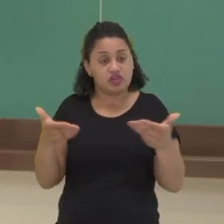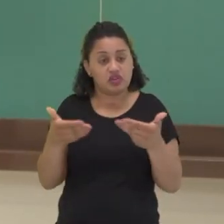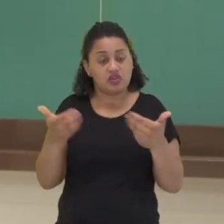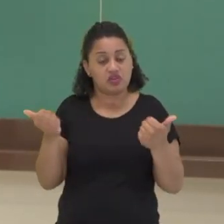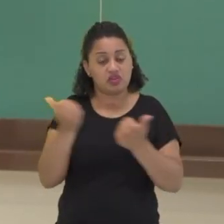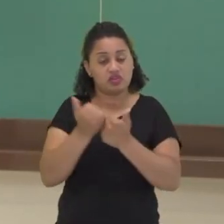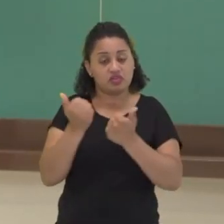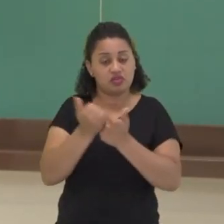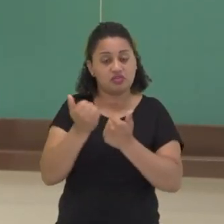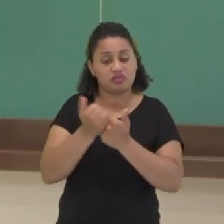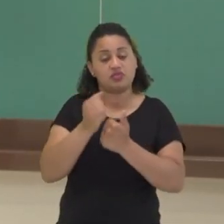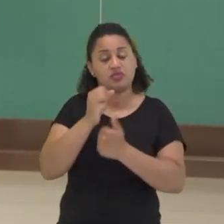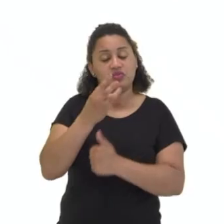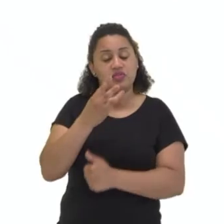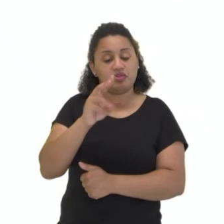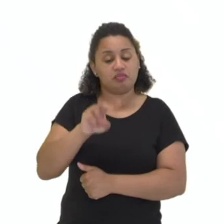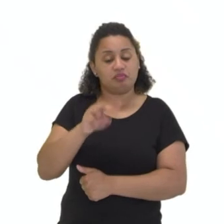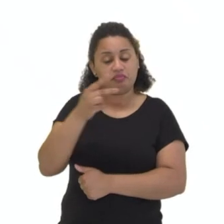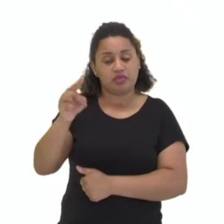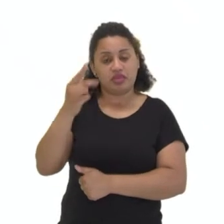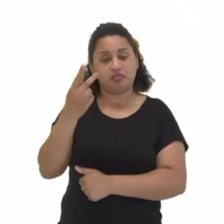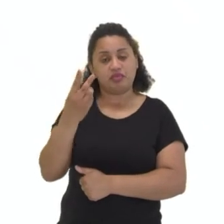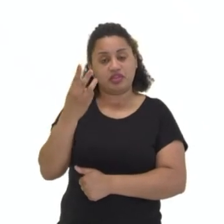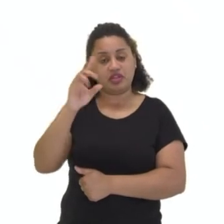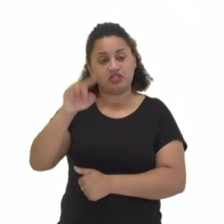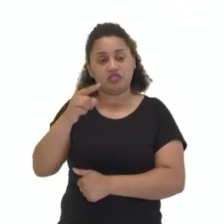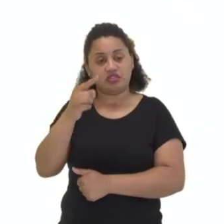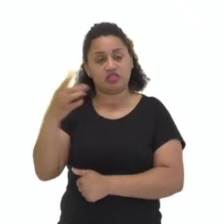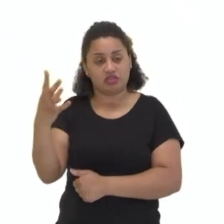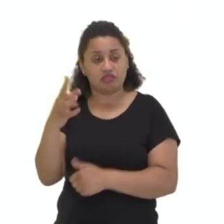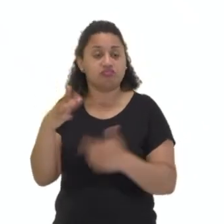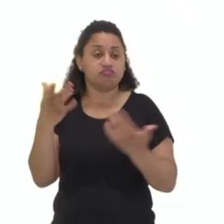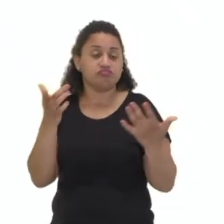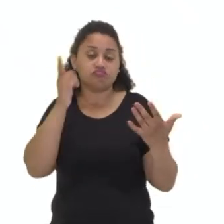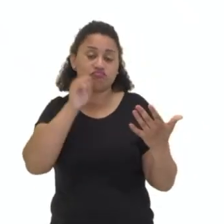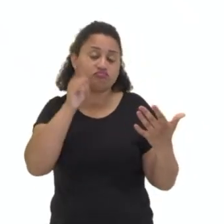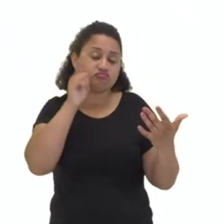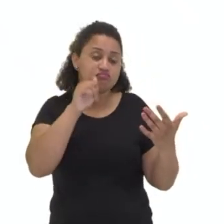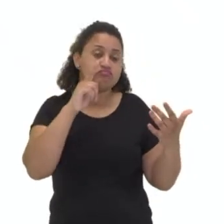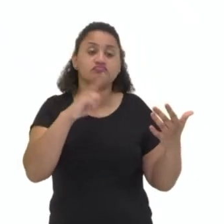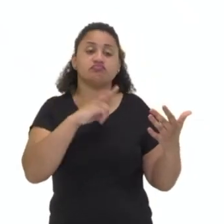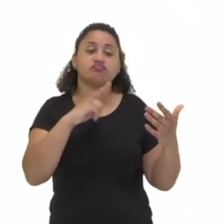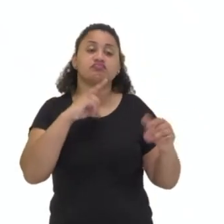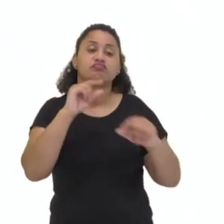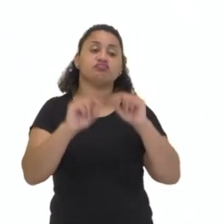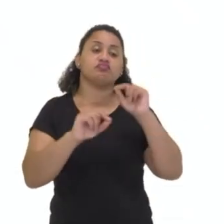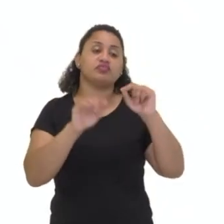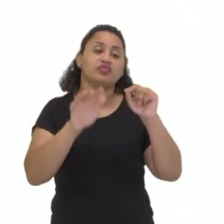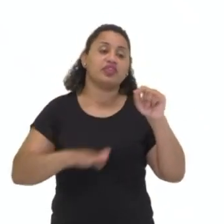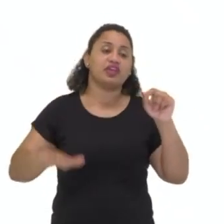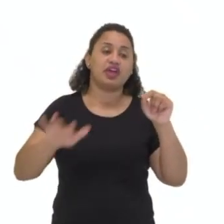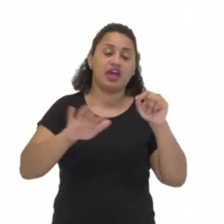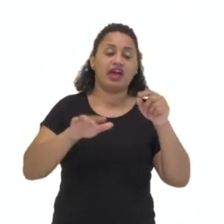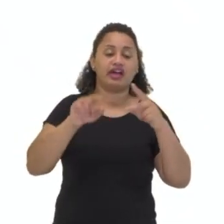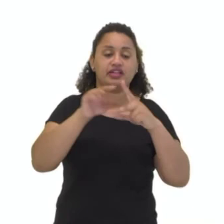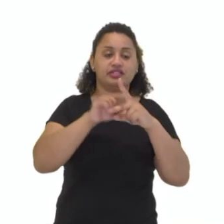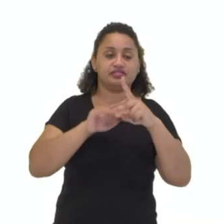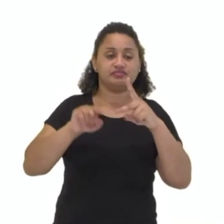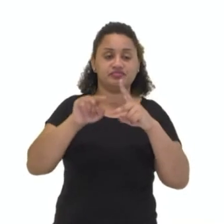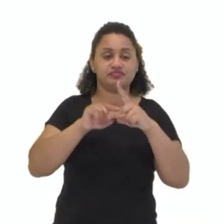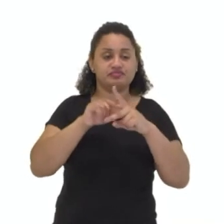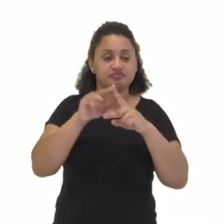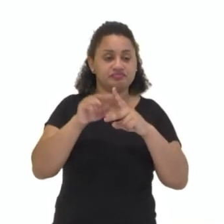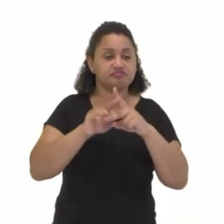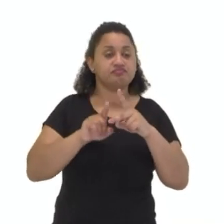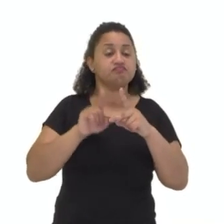meu π pelo 3,14. Assim eu consigo chegar na área do setor circular, que no